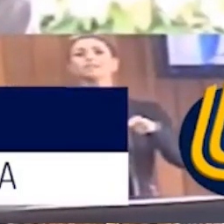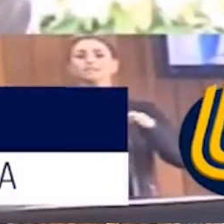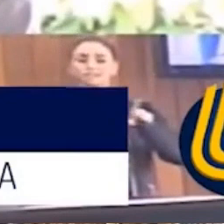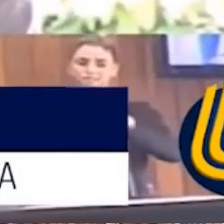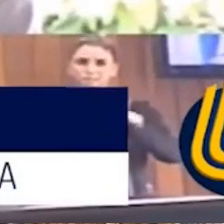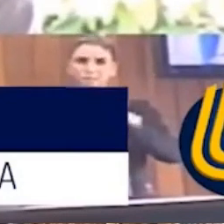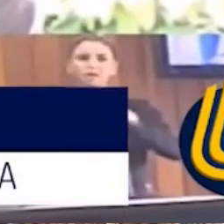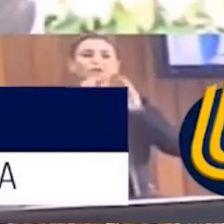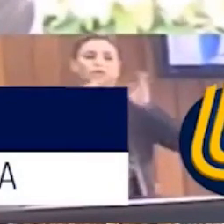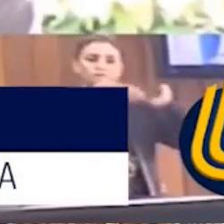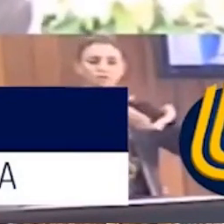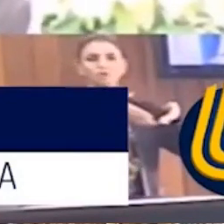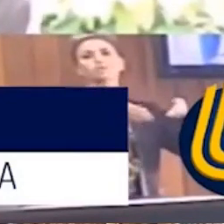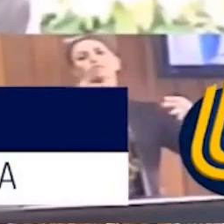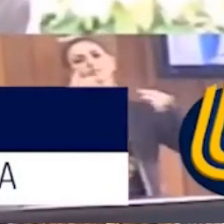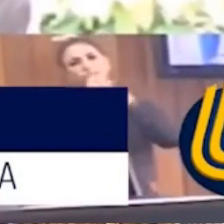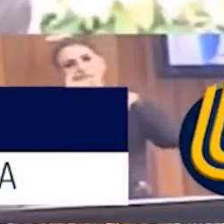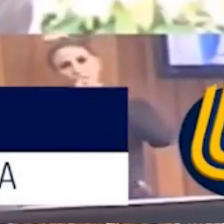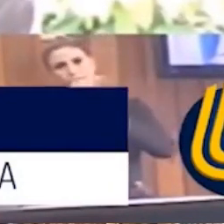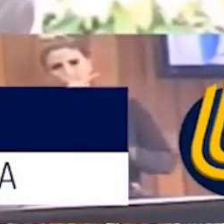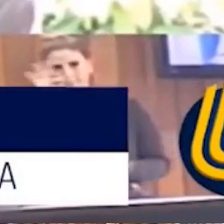município de Cabo Frio.